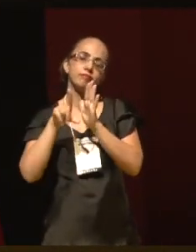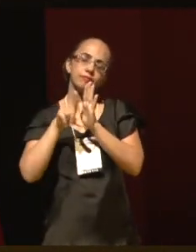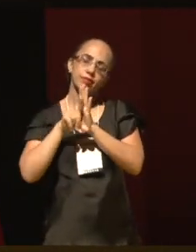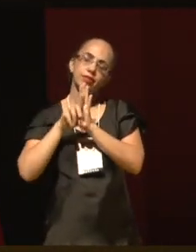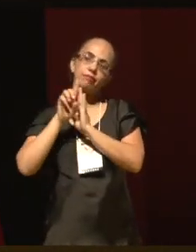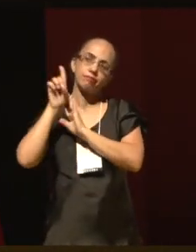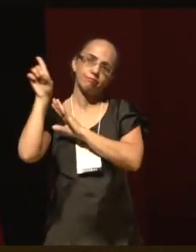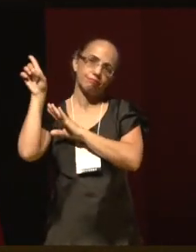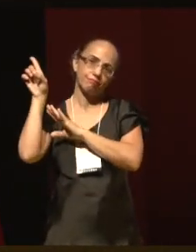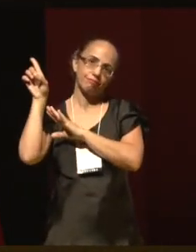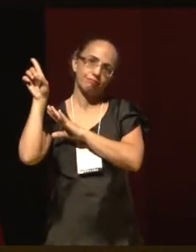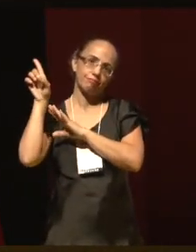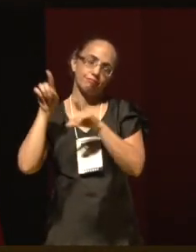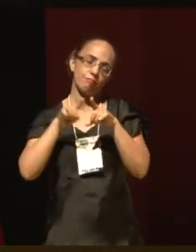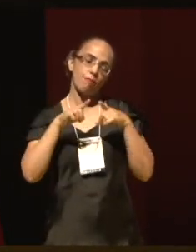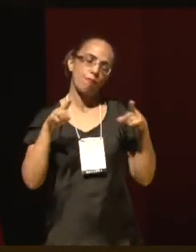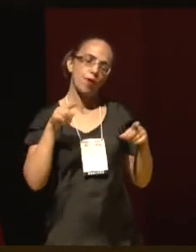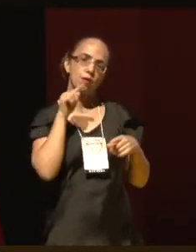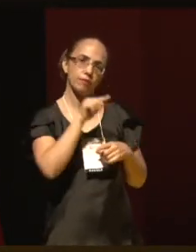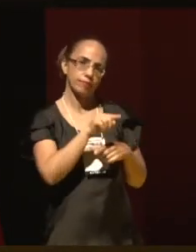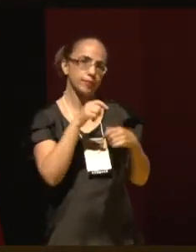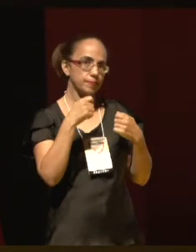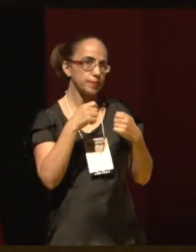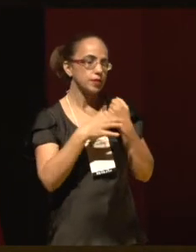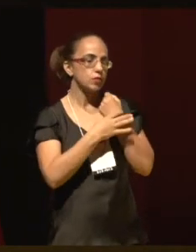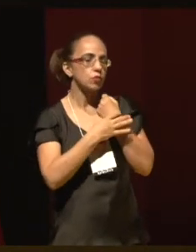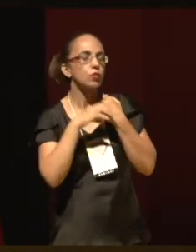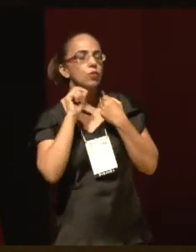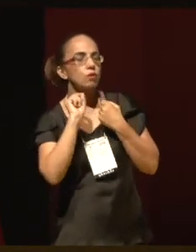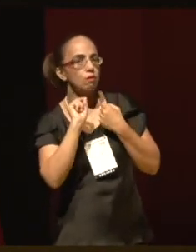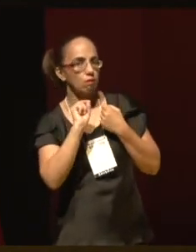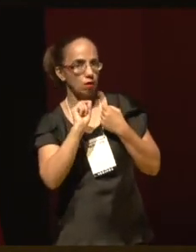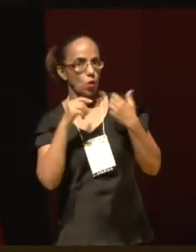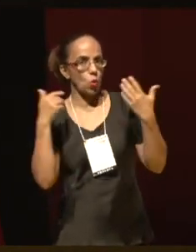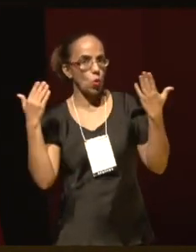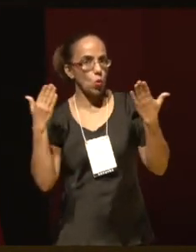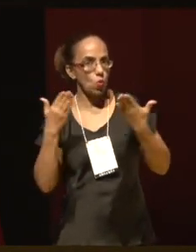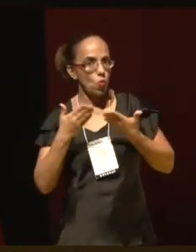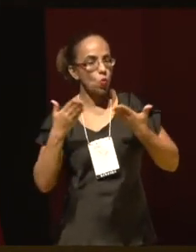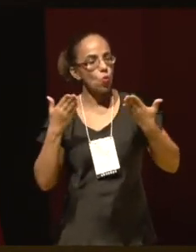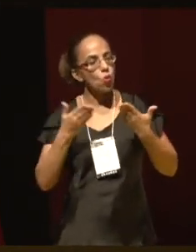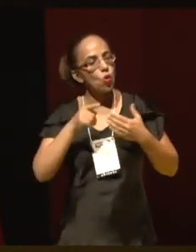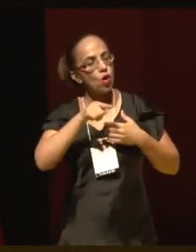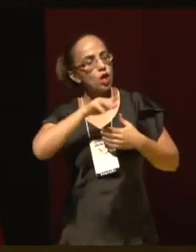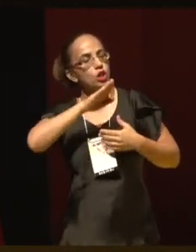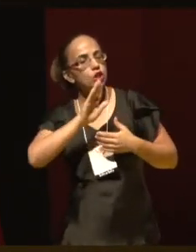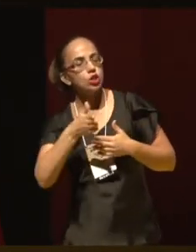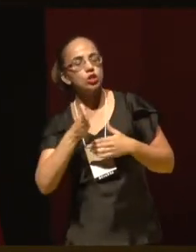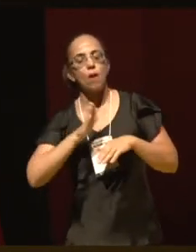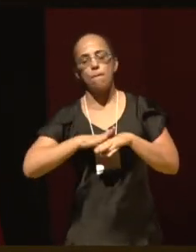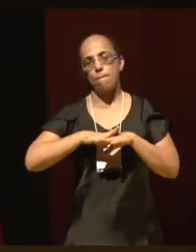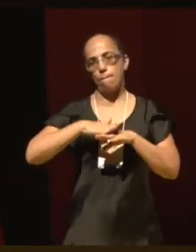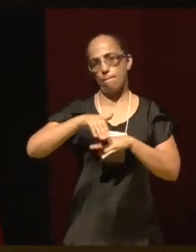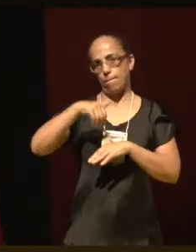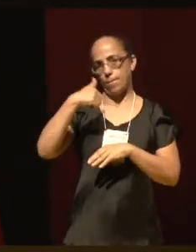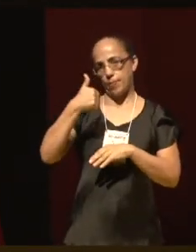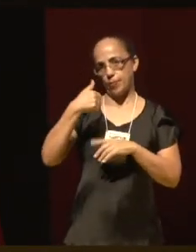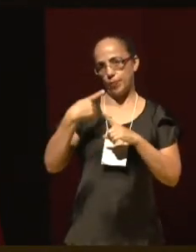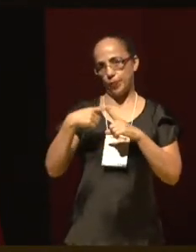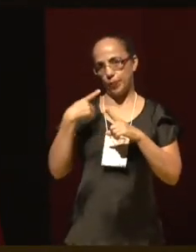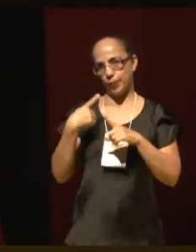Mas você deve estar seguro de que hoje já está ficando melhor. Porque a